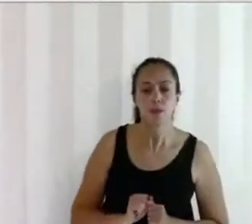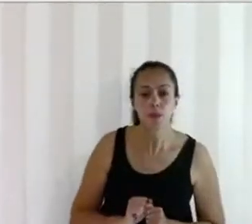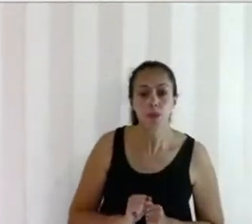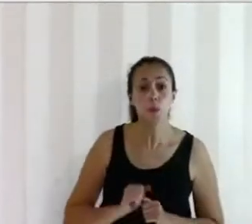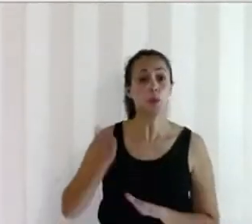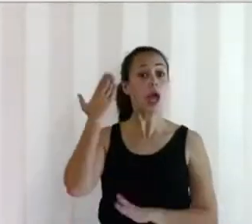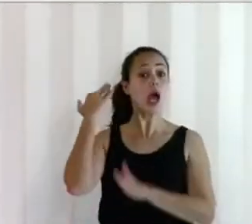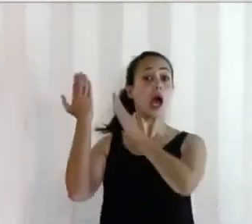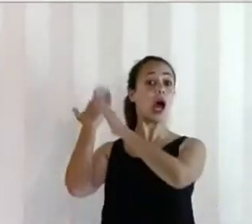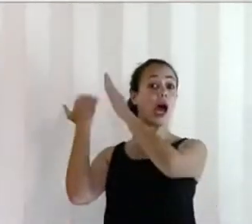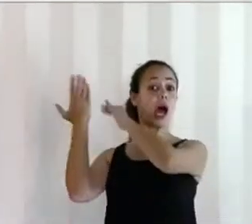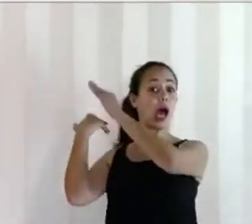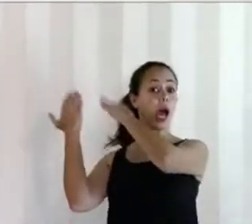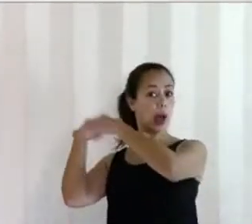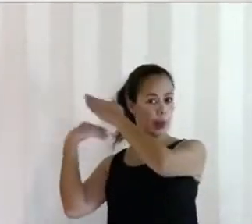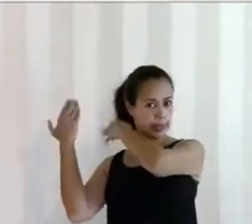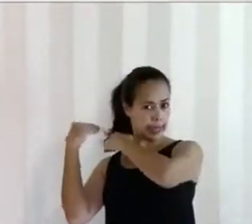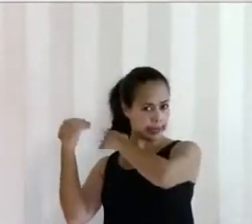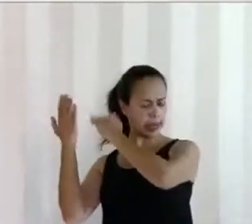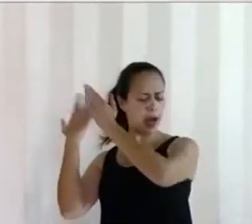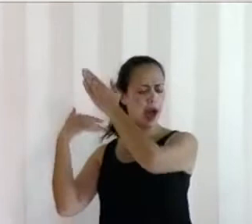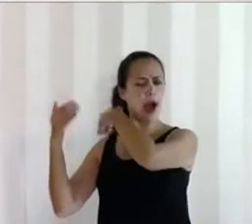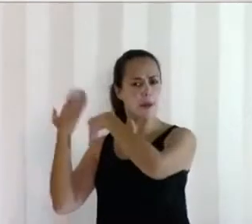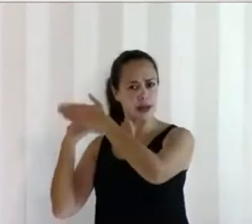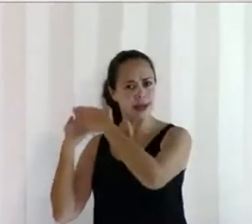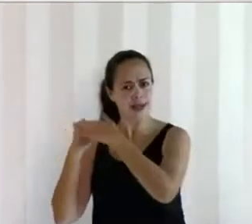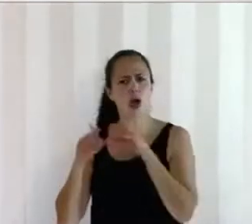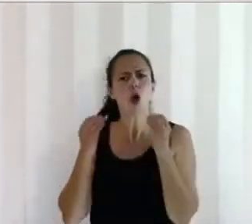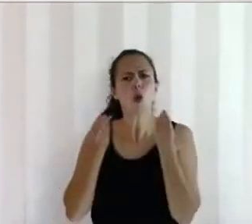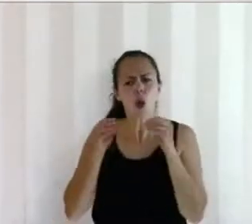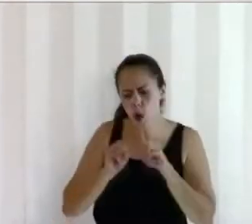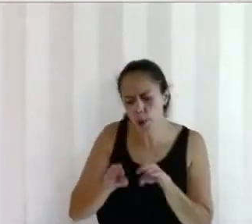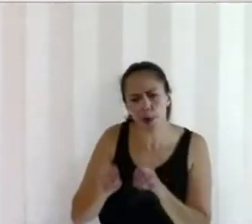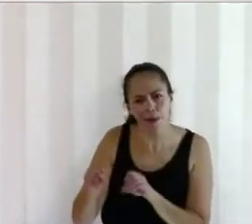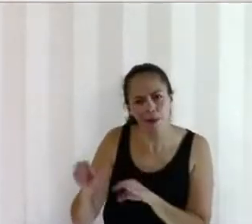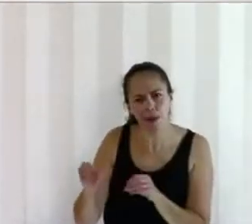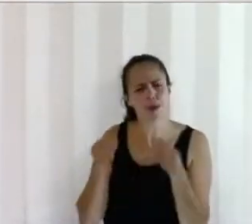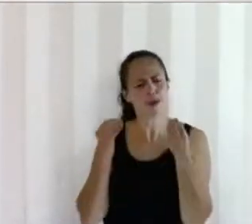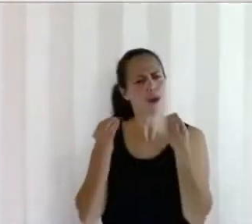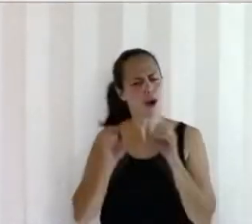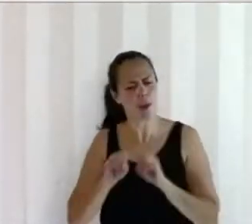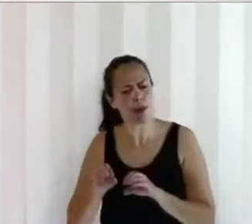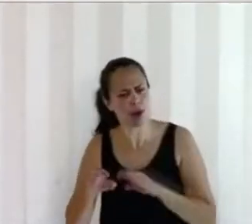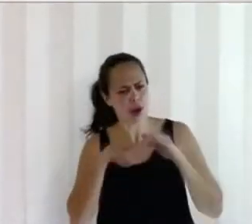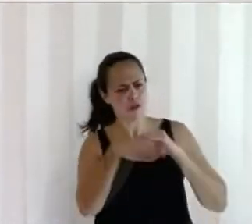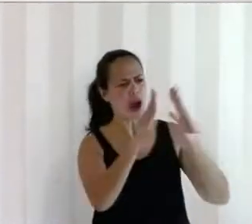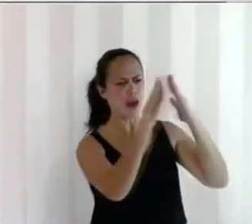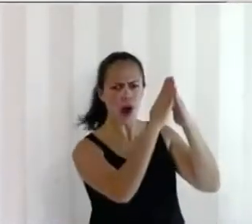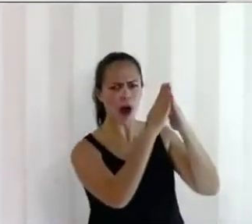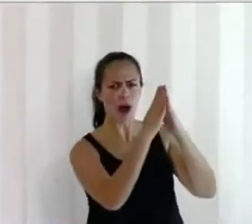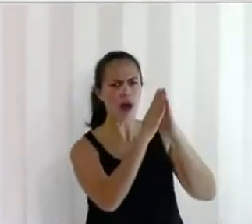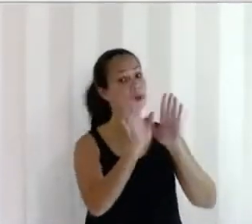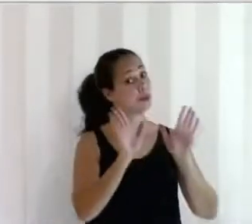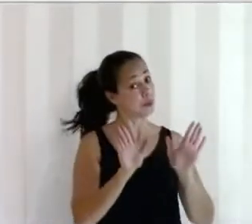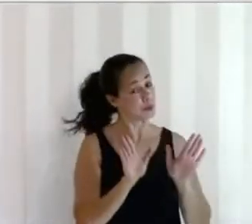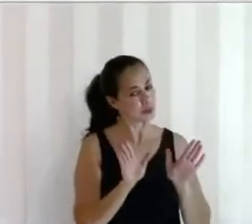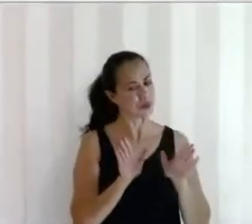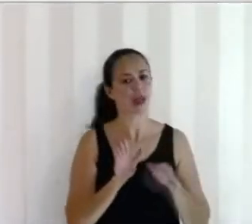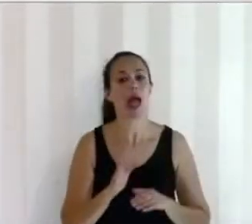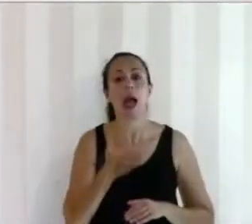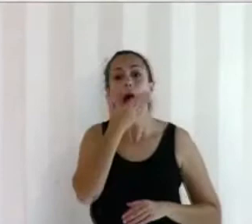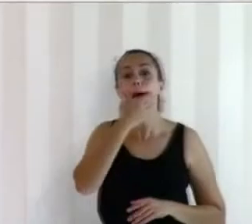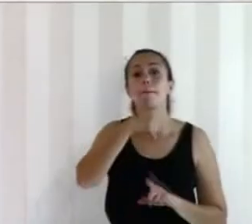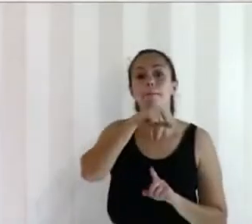depois, há muito tempo depois, lá no 3º século, foram chamados de Mishnah. O Mishnah era